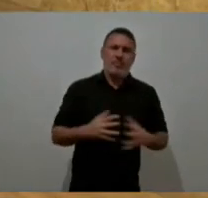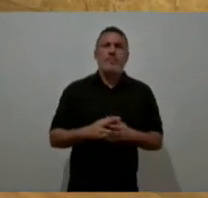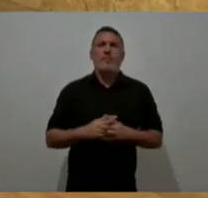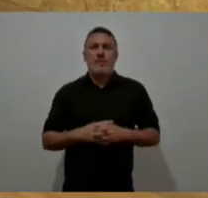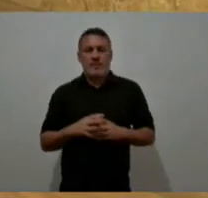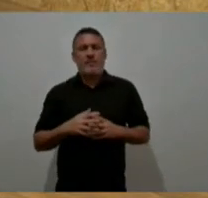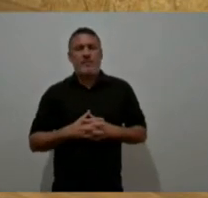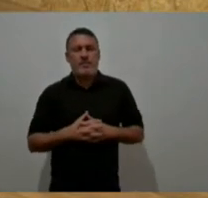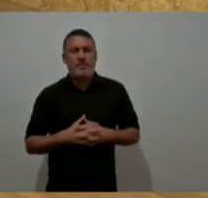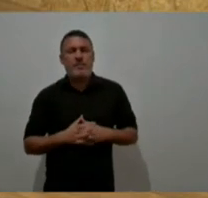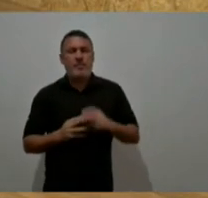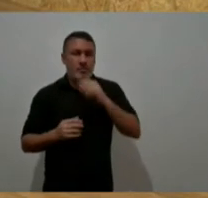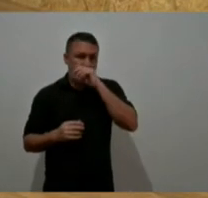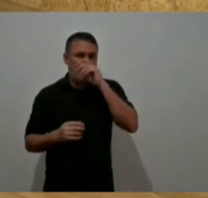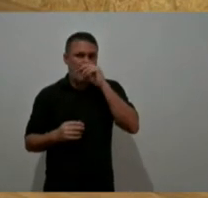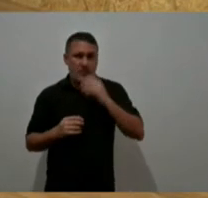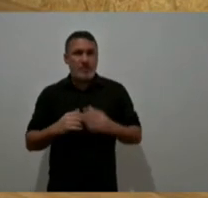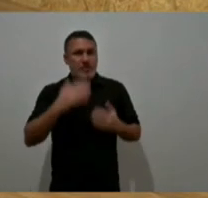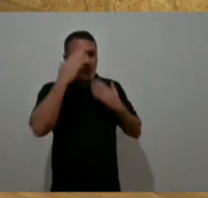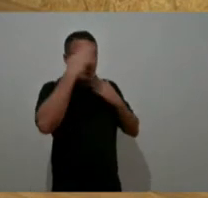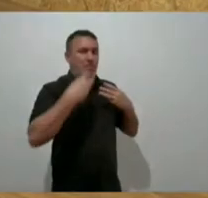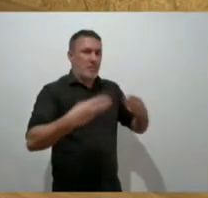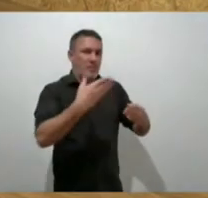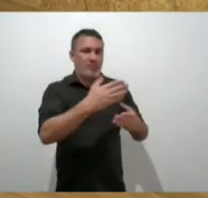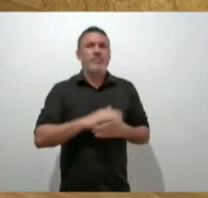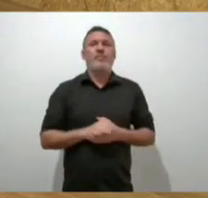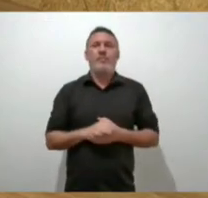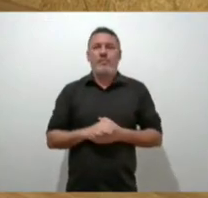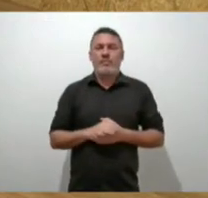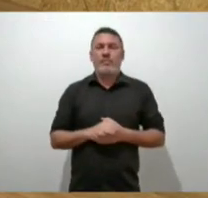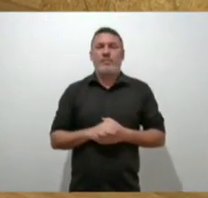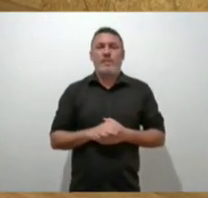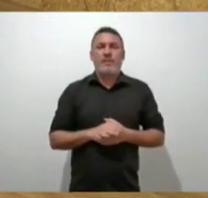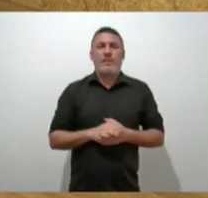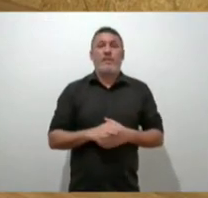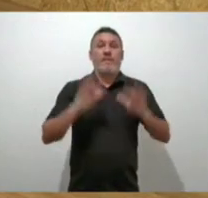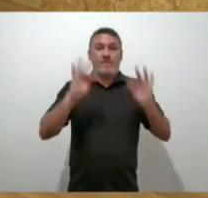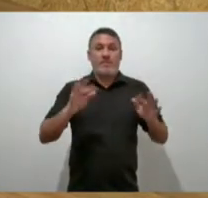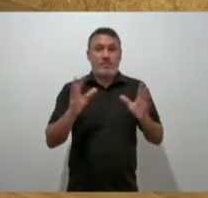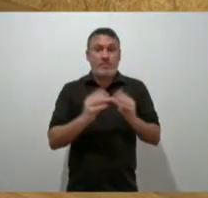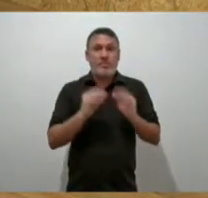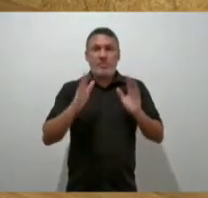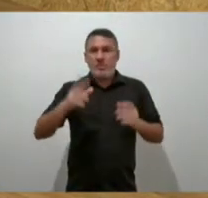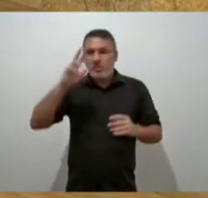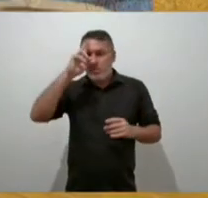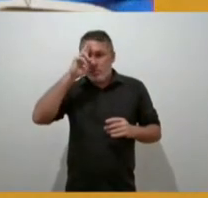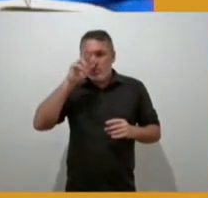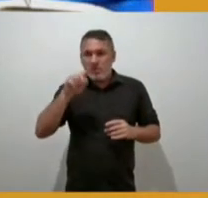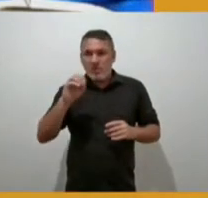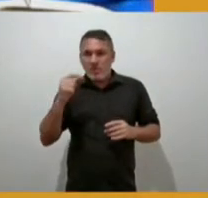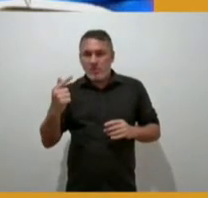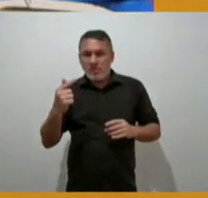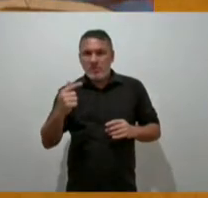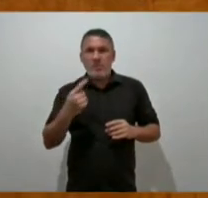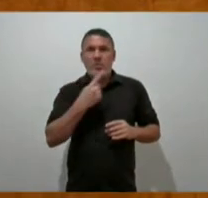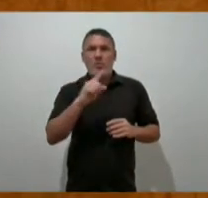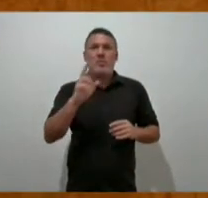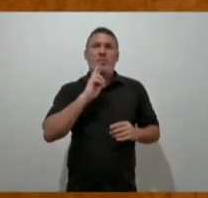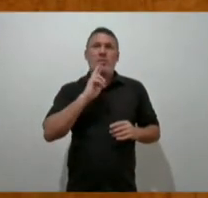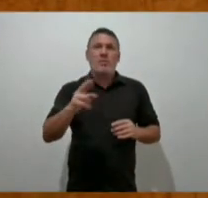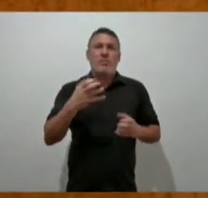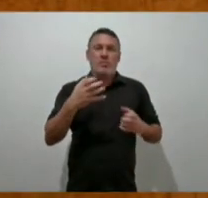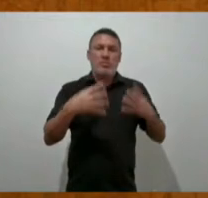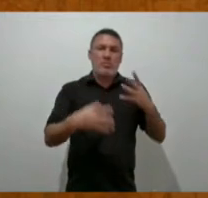Obrigado, ministro. Antes da gente finalizar, que já meio-dia e sete, antes de mandar o último recado final para os befianos, eu